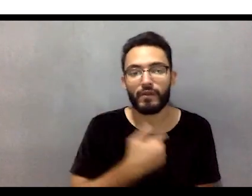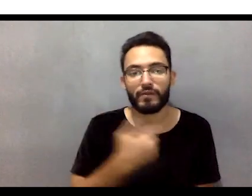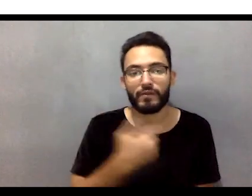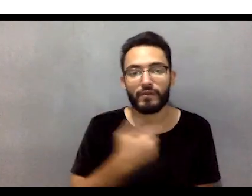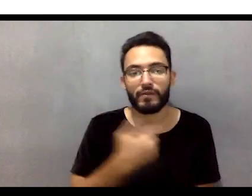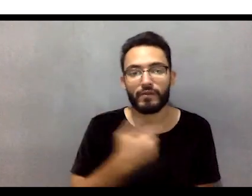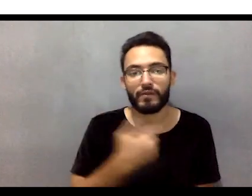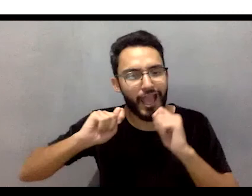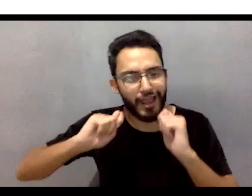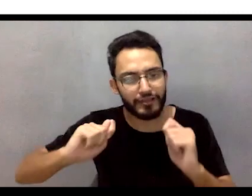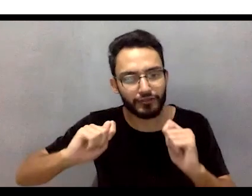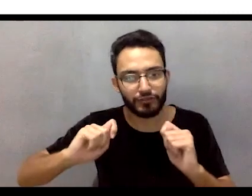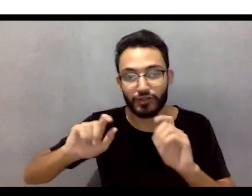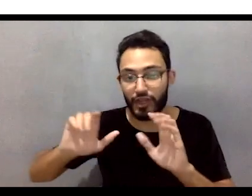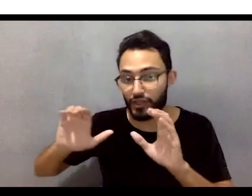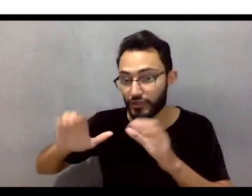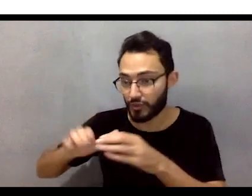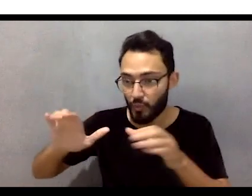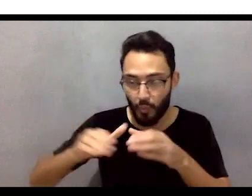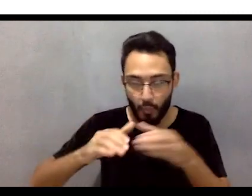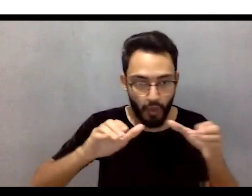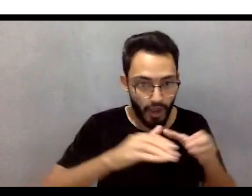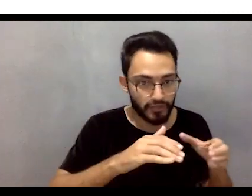garanta que as squads estão